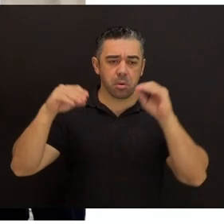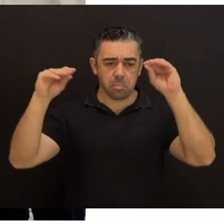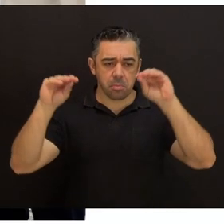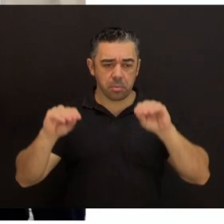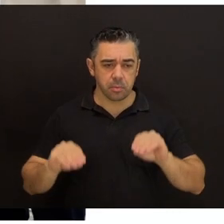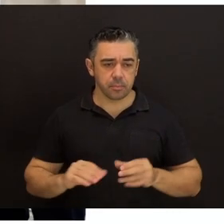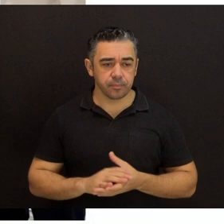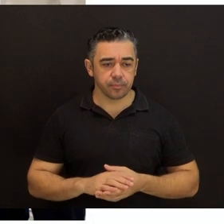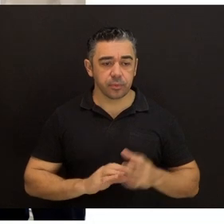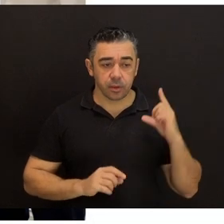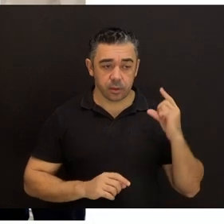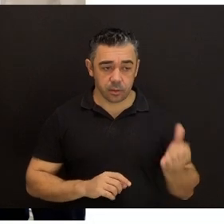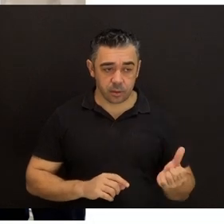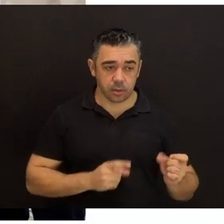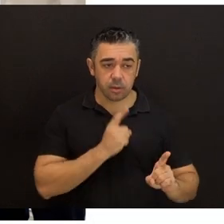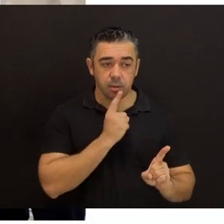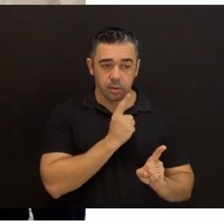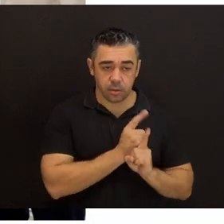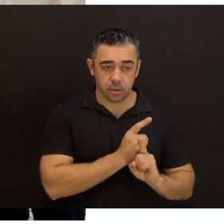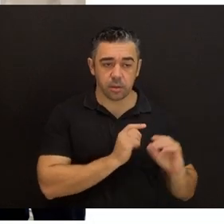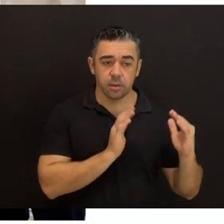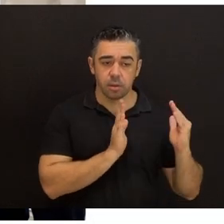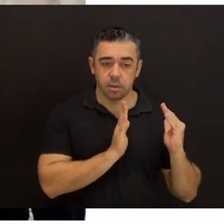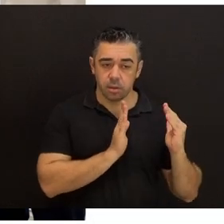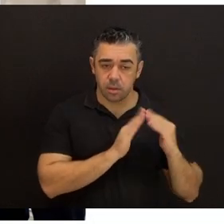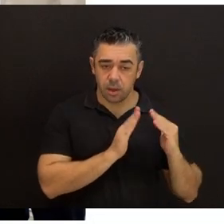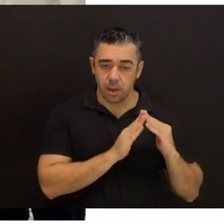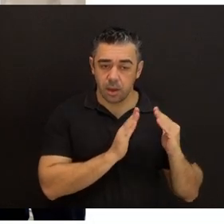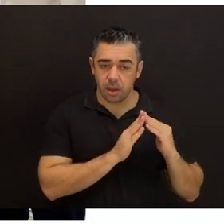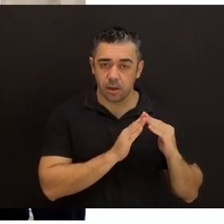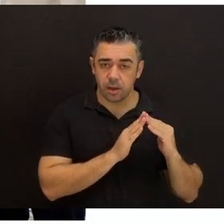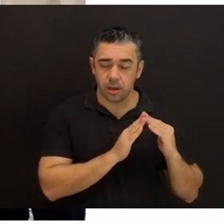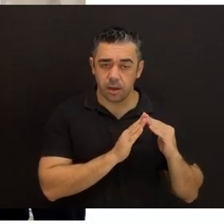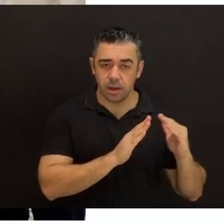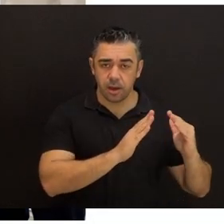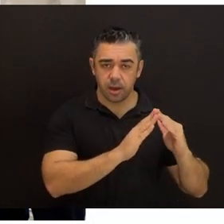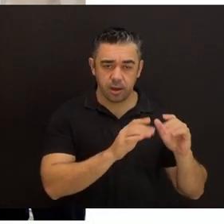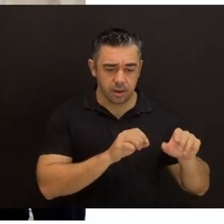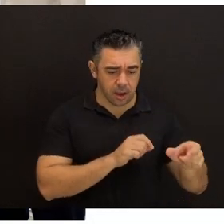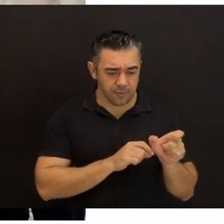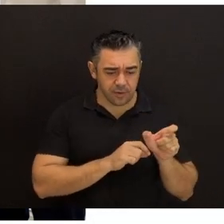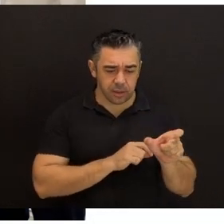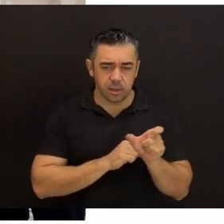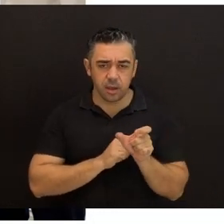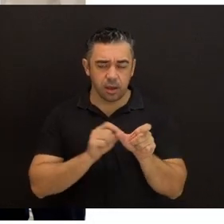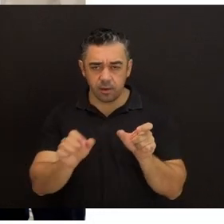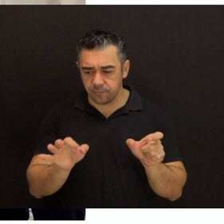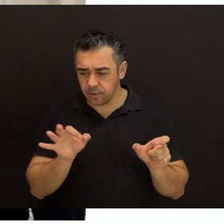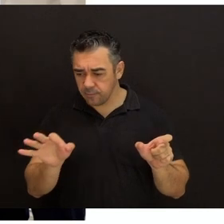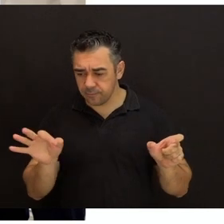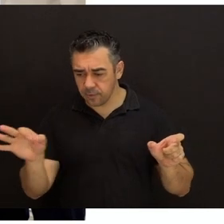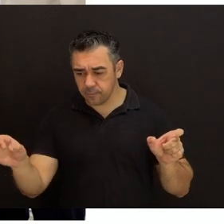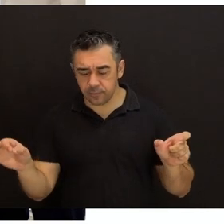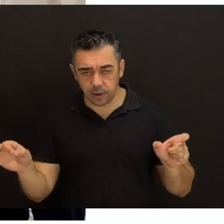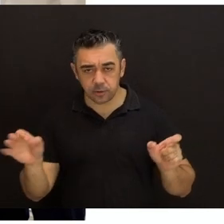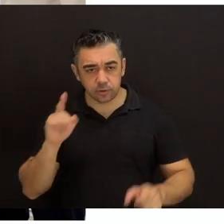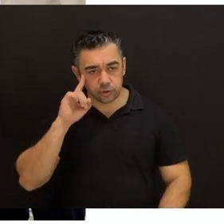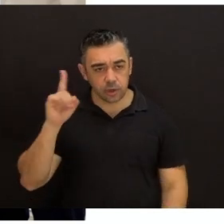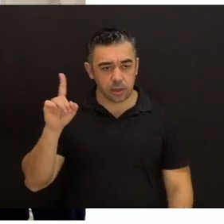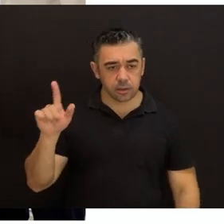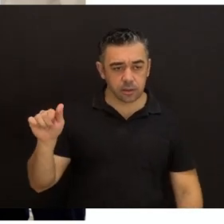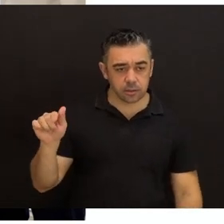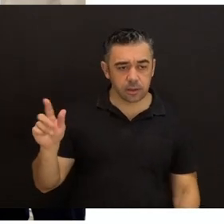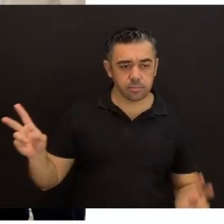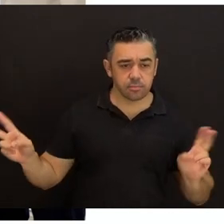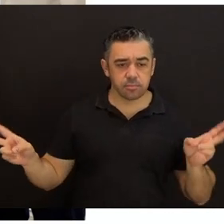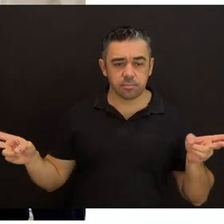no dia 16 você encontramos dentro da casa no sótão várias caixas gavetinhas metálicas e no dia 17 dentro do